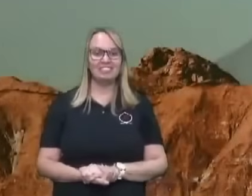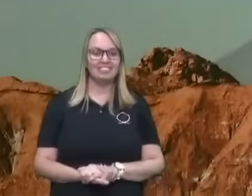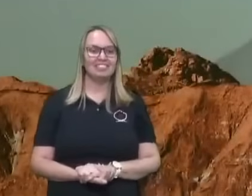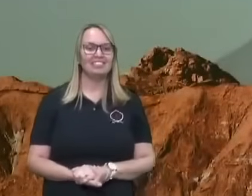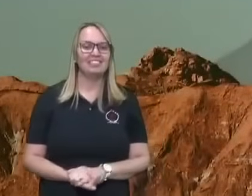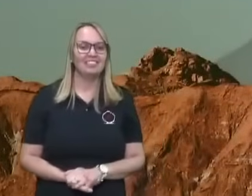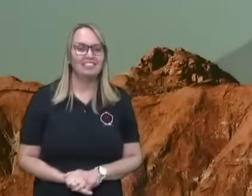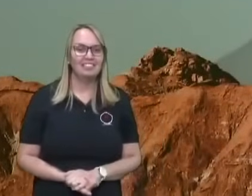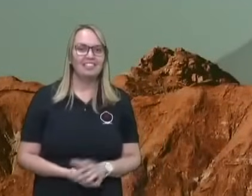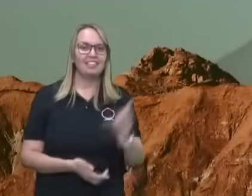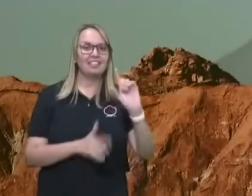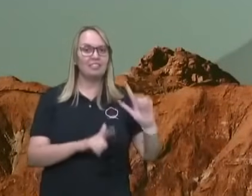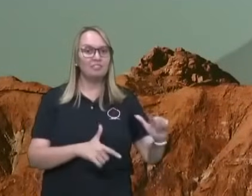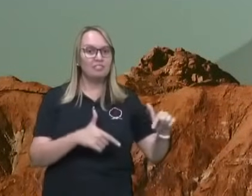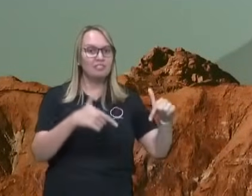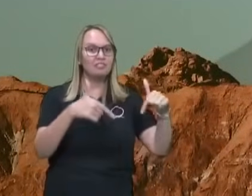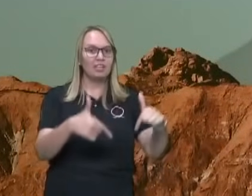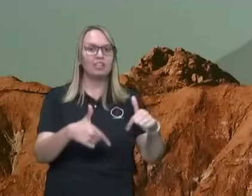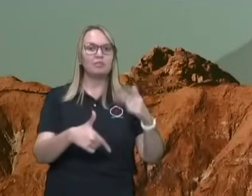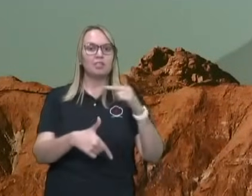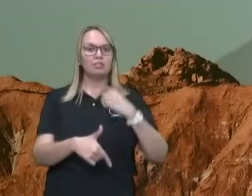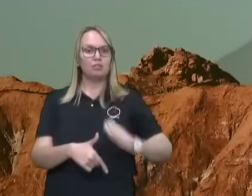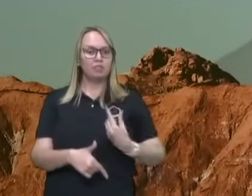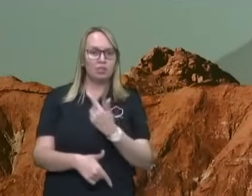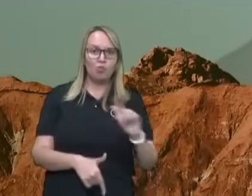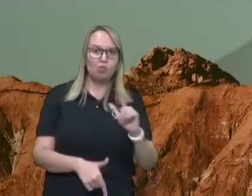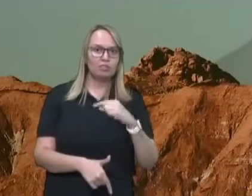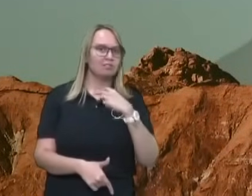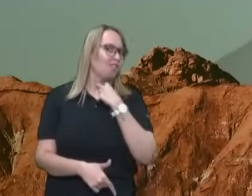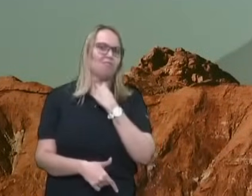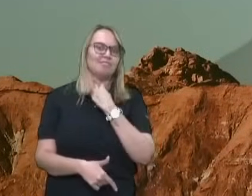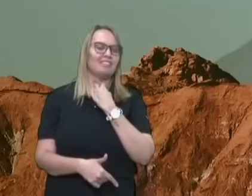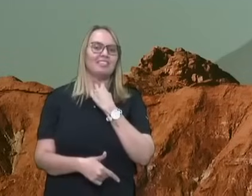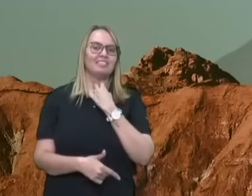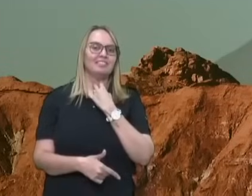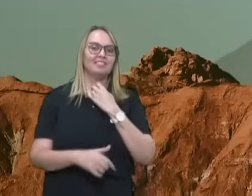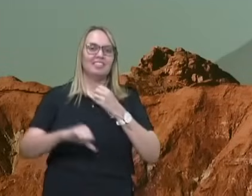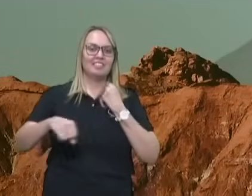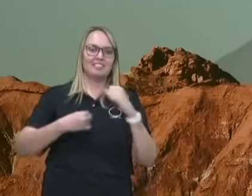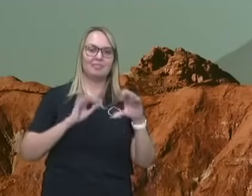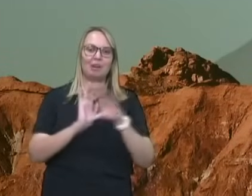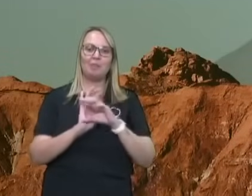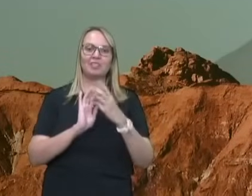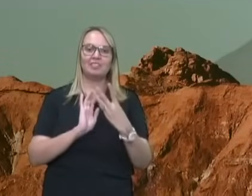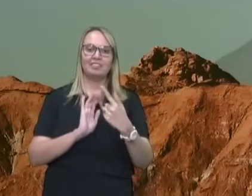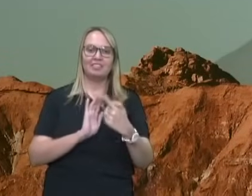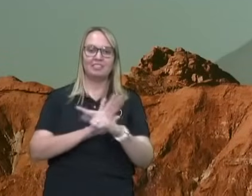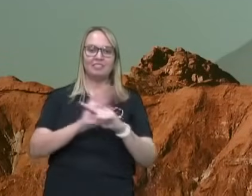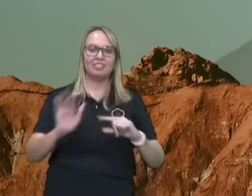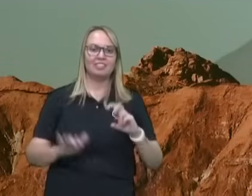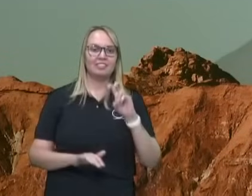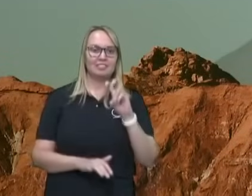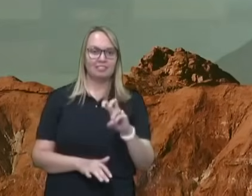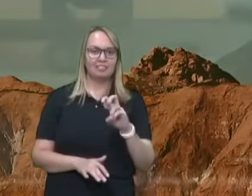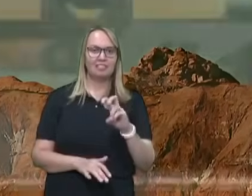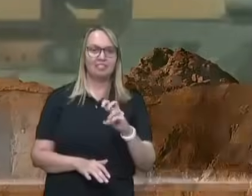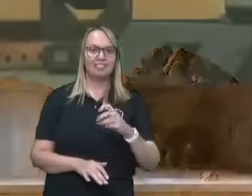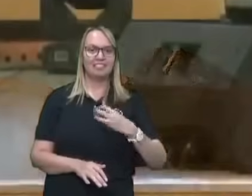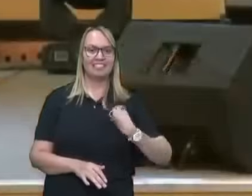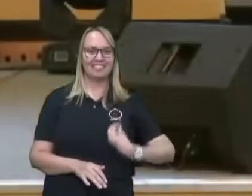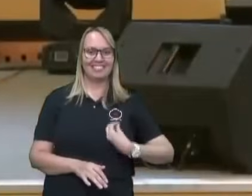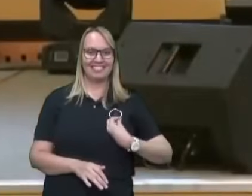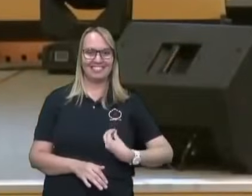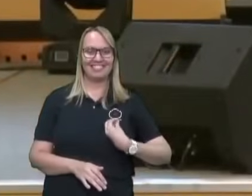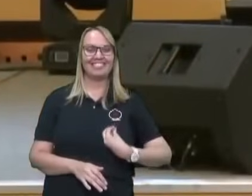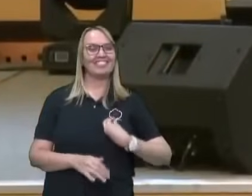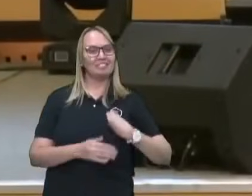Ele faz por você o que ninguém pode fazer, e eu repito o Salmo 37:5. Entrega o teu caminho ao